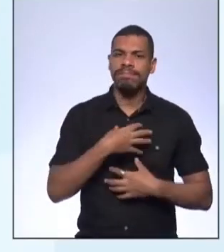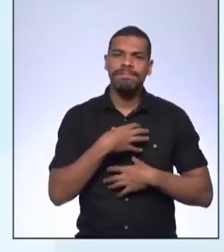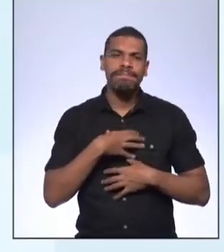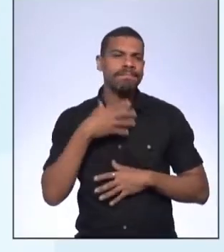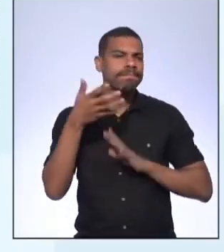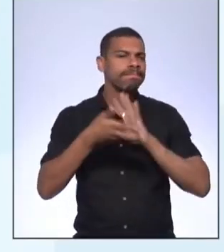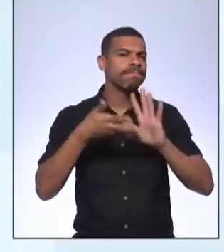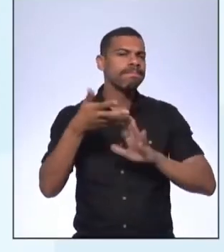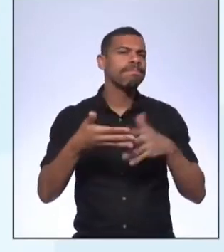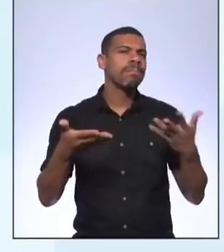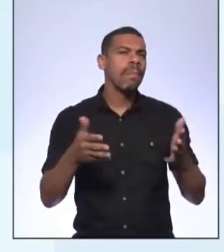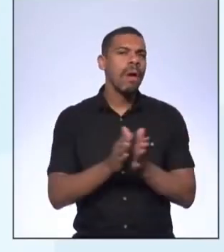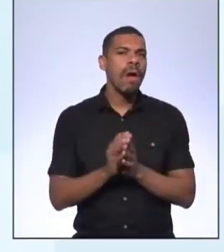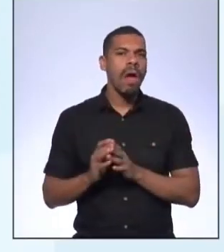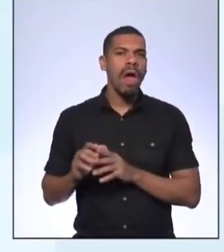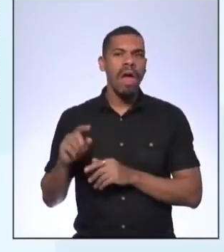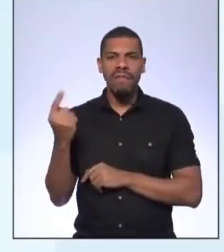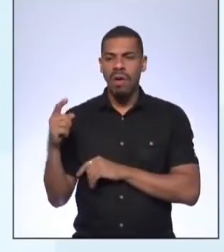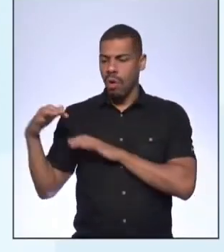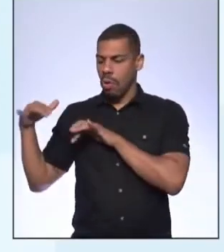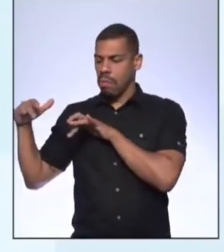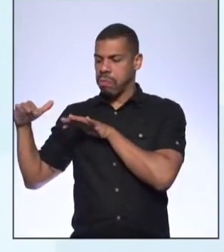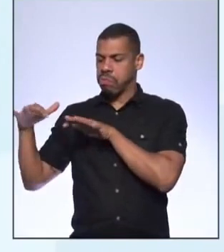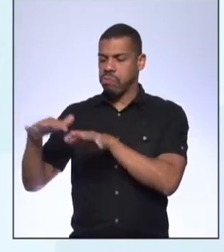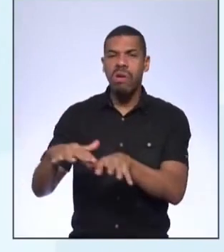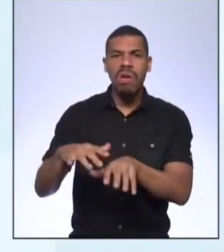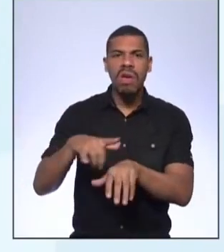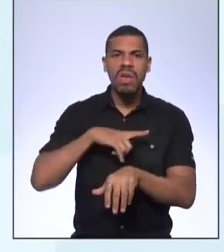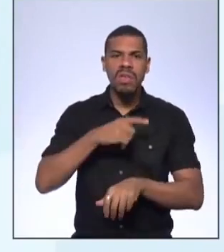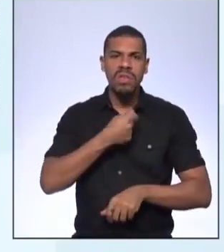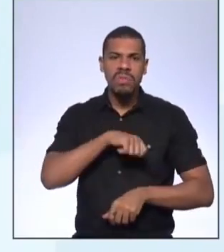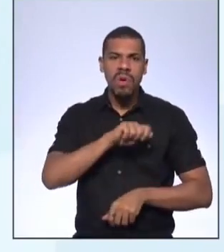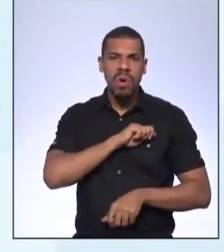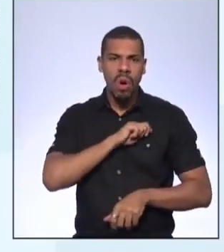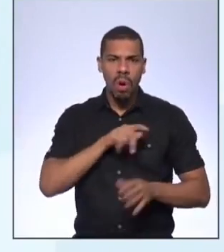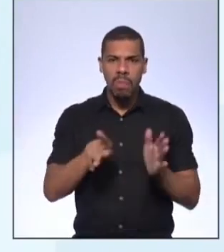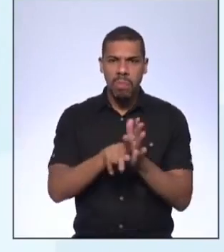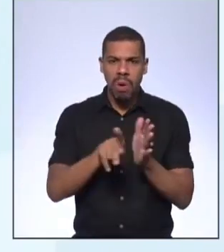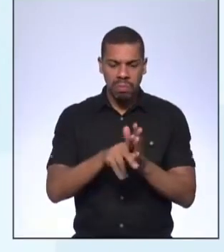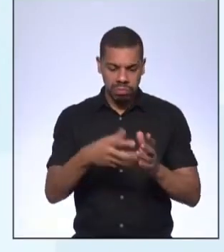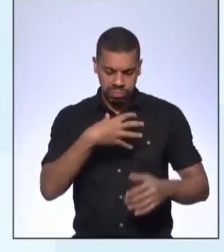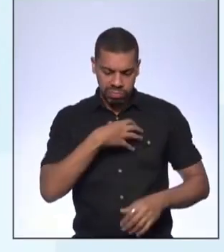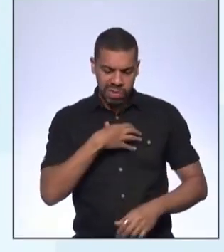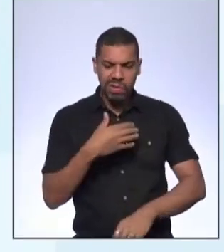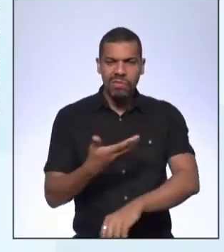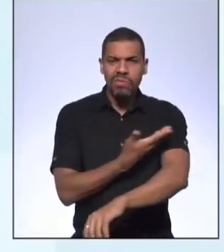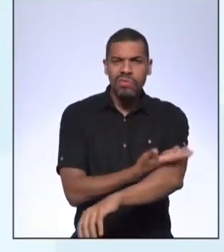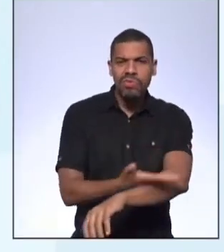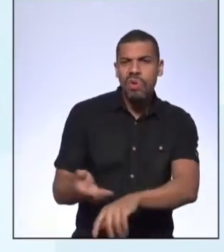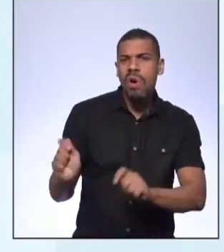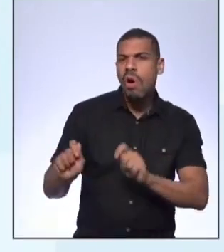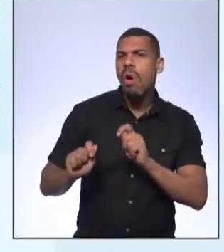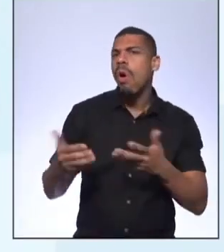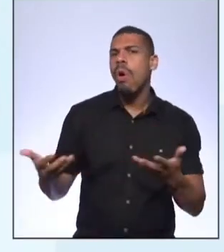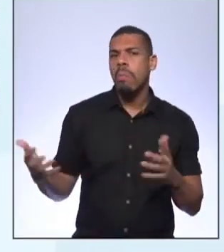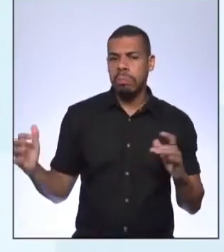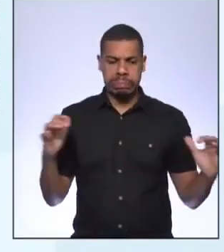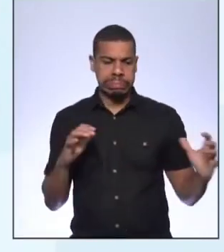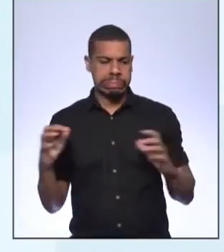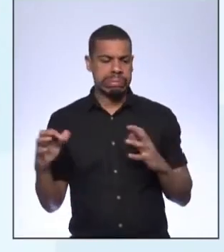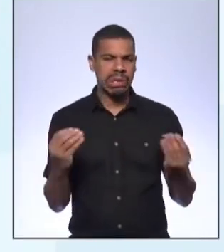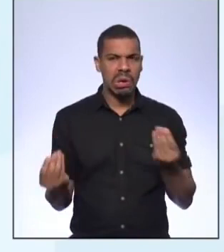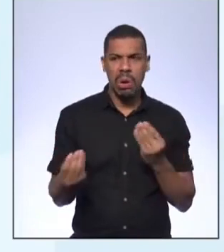de falar, e de repente chegam os espanhóis que também têm todo um jeito próprio de ser, né? Para eles, né, era um